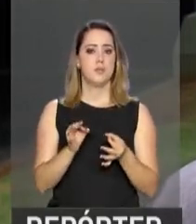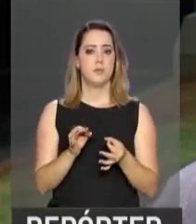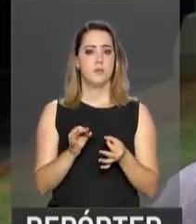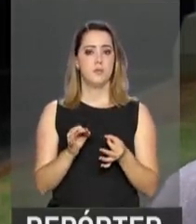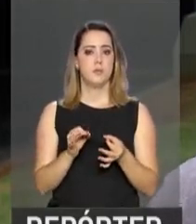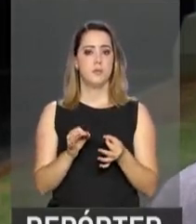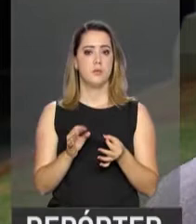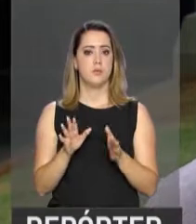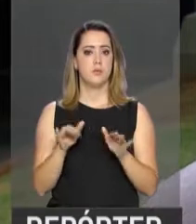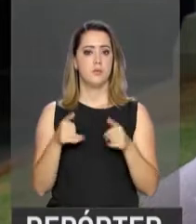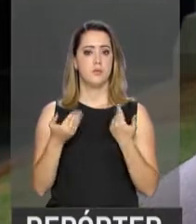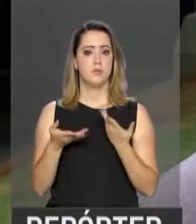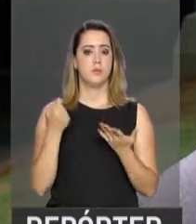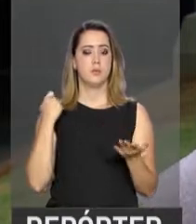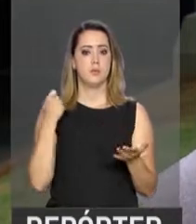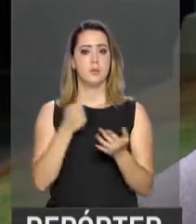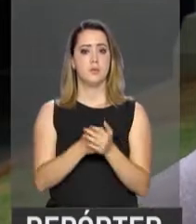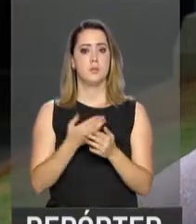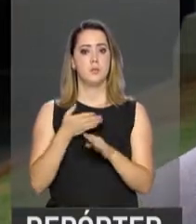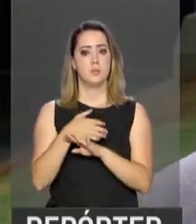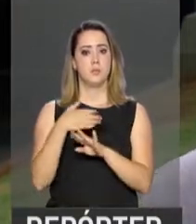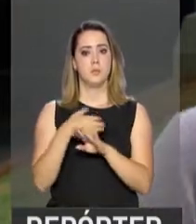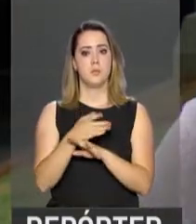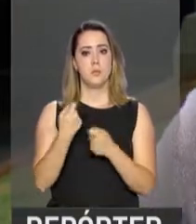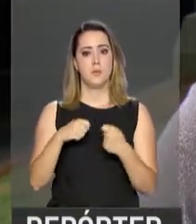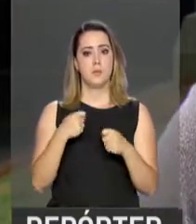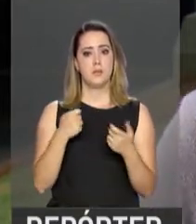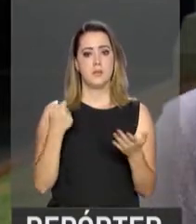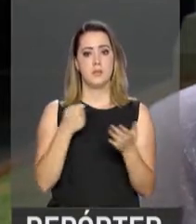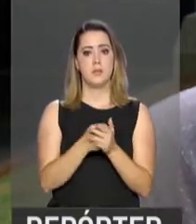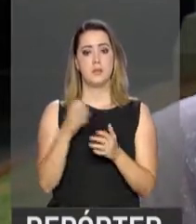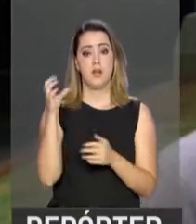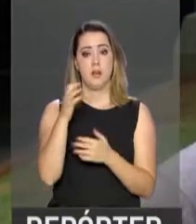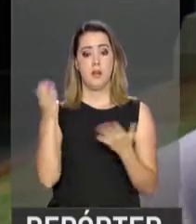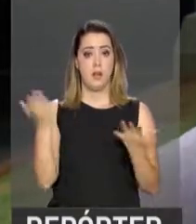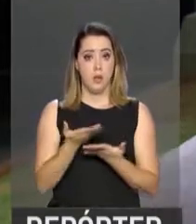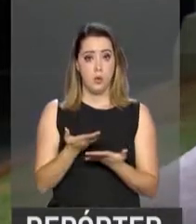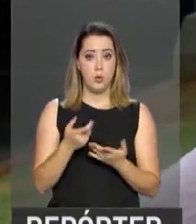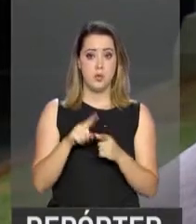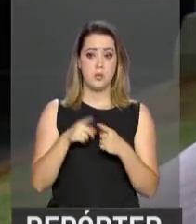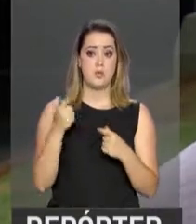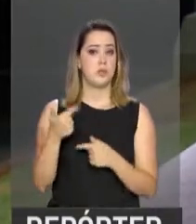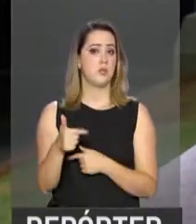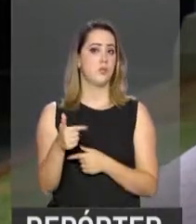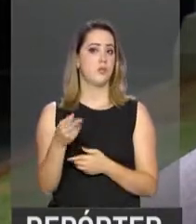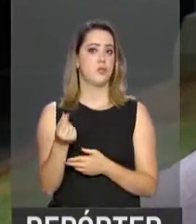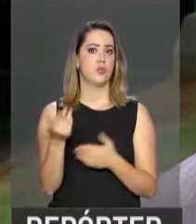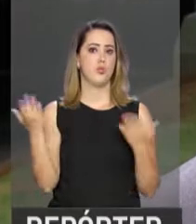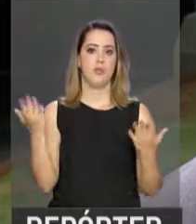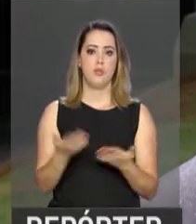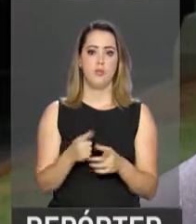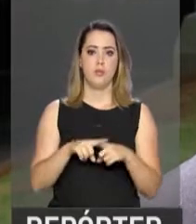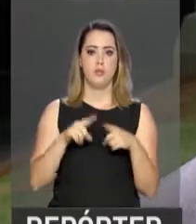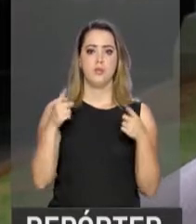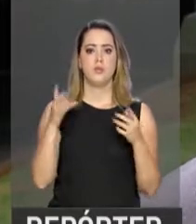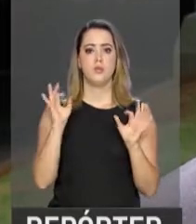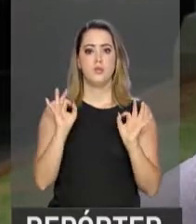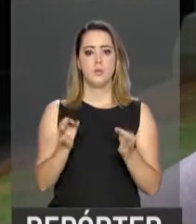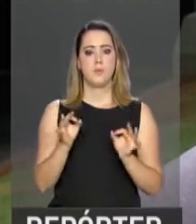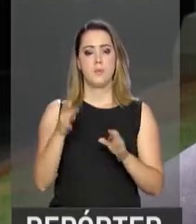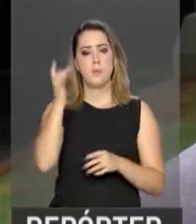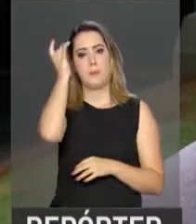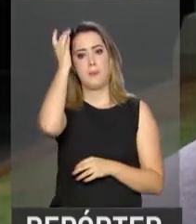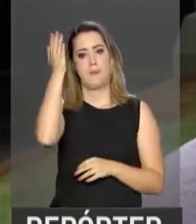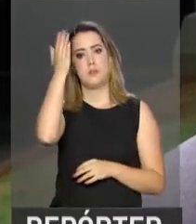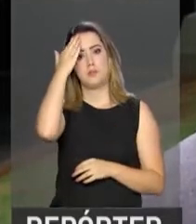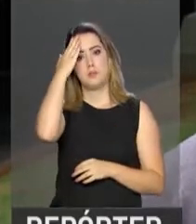então esse parcelamento ele entra nessa parte e eu preciso resolver de imediato mas eu não tenho esse dinheiro imediatamente né então com certeza facilita quando